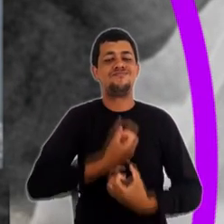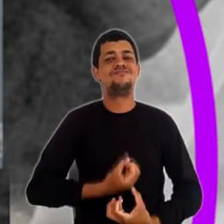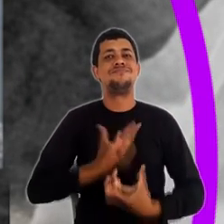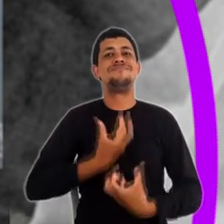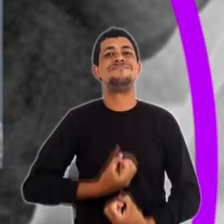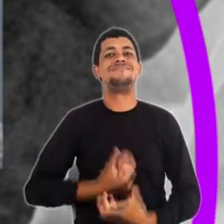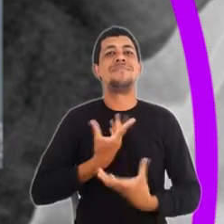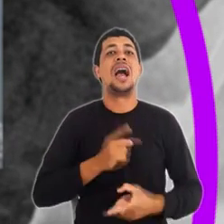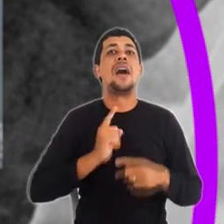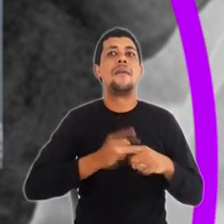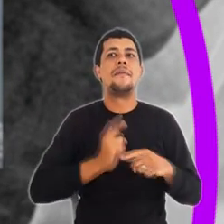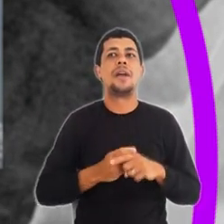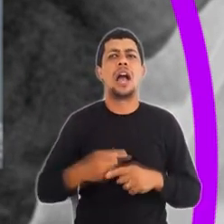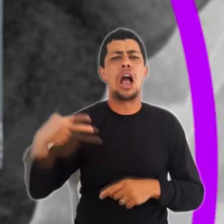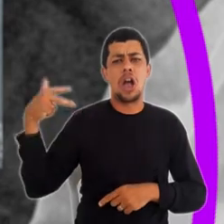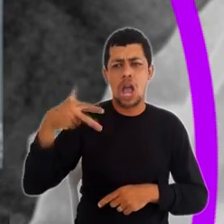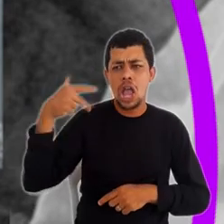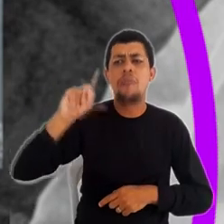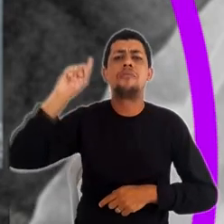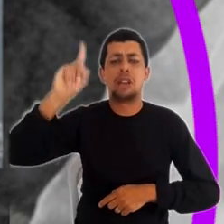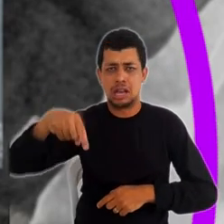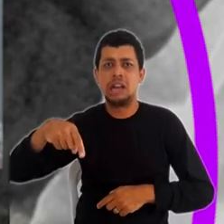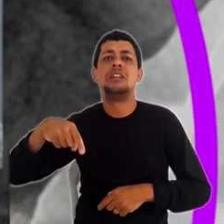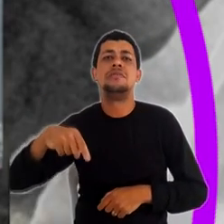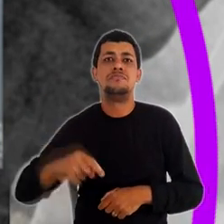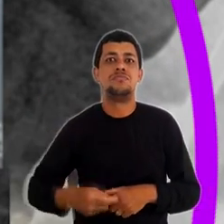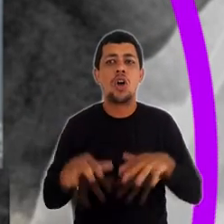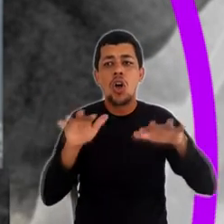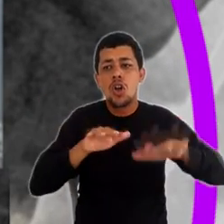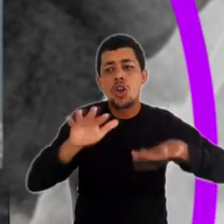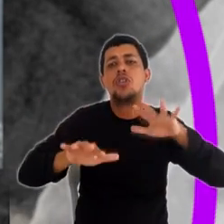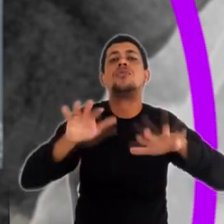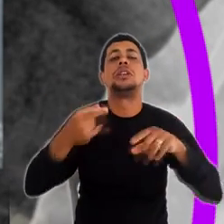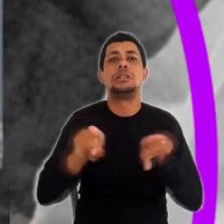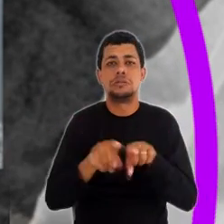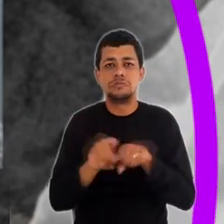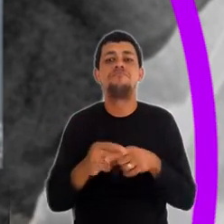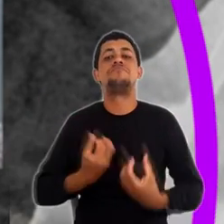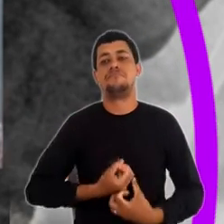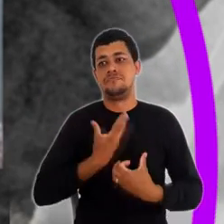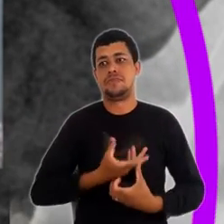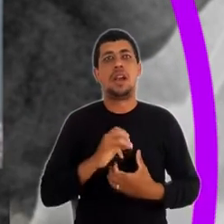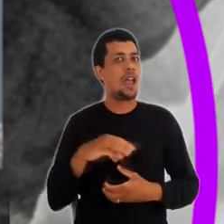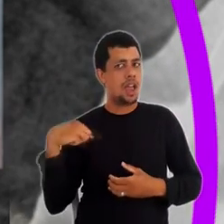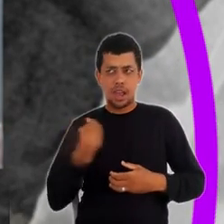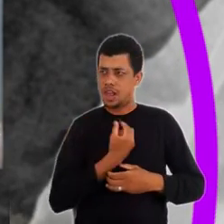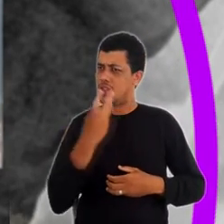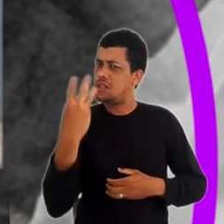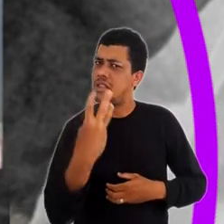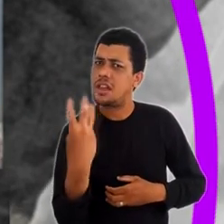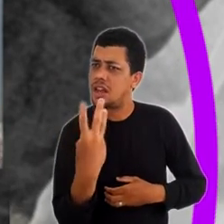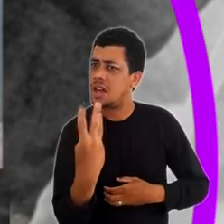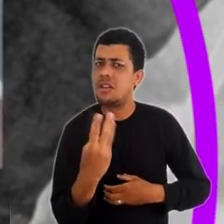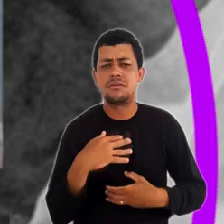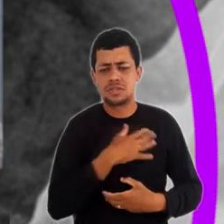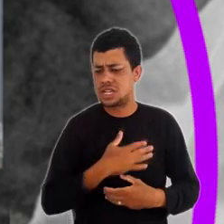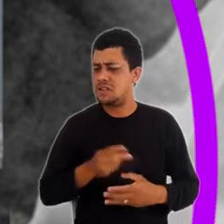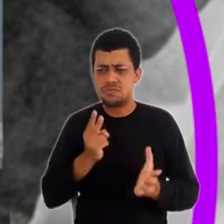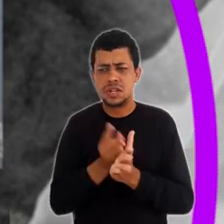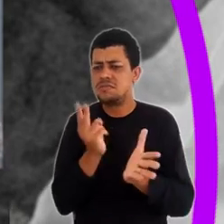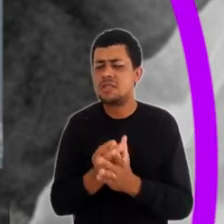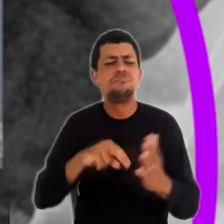pela poesia, porque o rap, ele é isso, né? Tipo, ele é ritmo e poesia. E as três sempre gostaram, tipo,